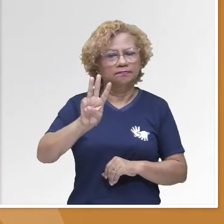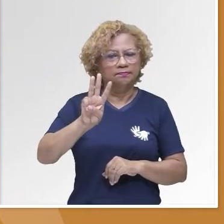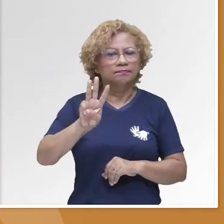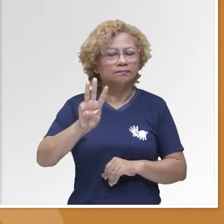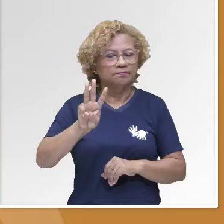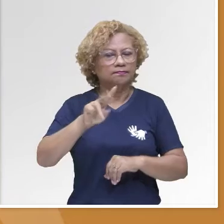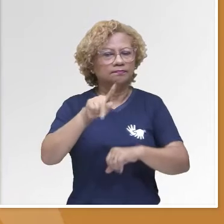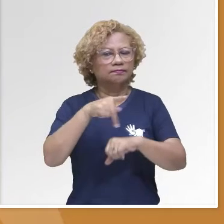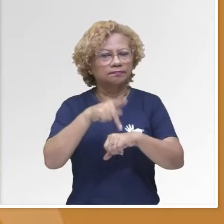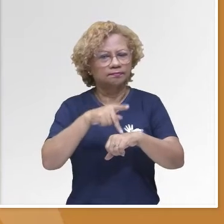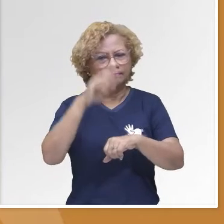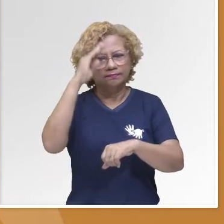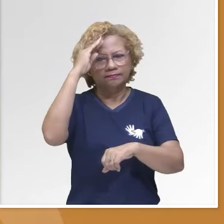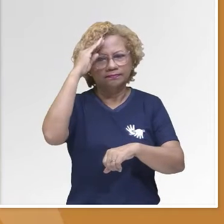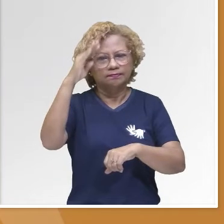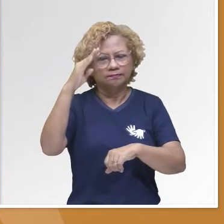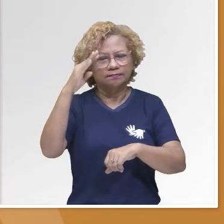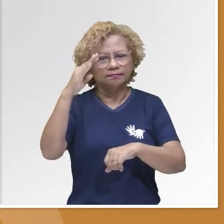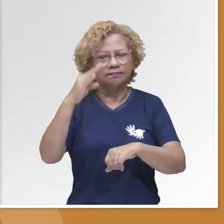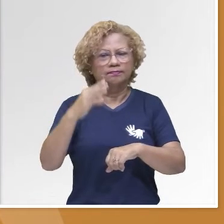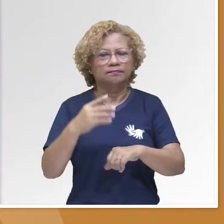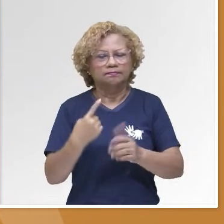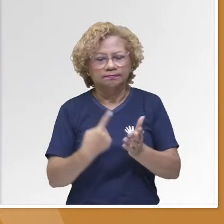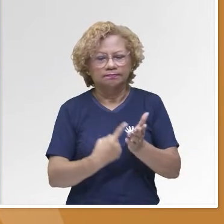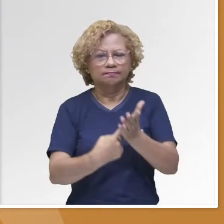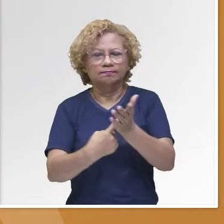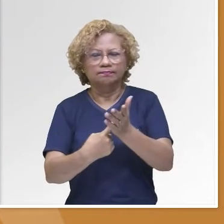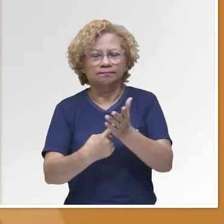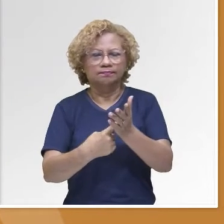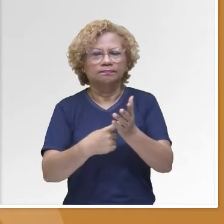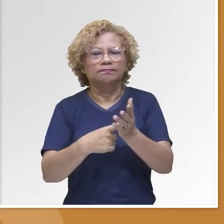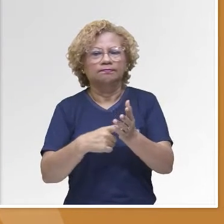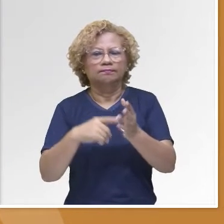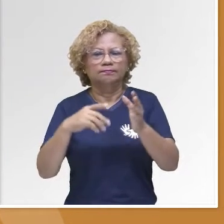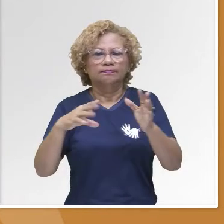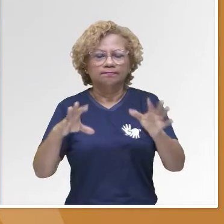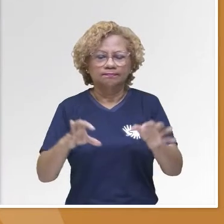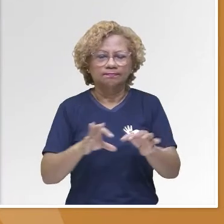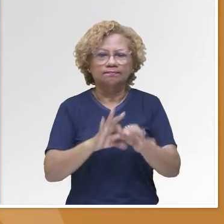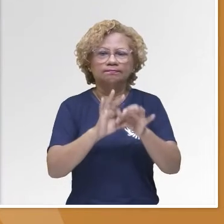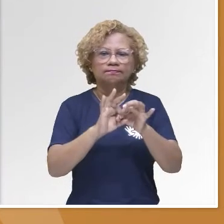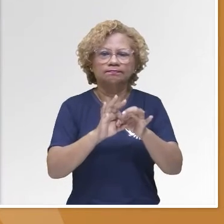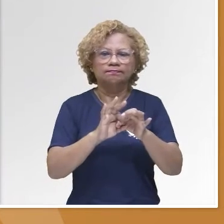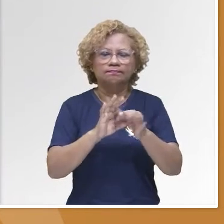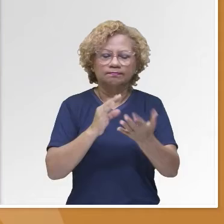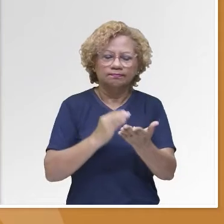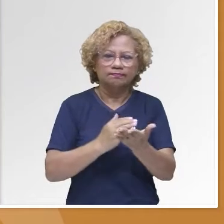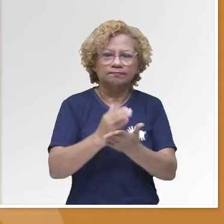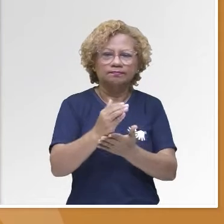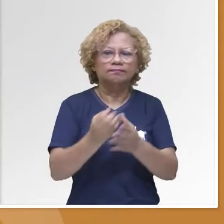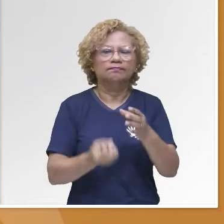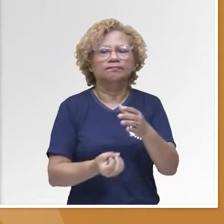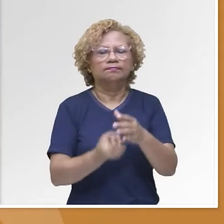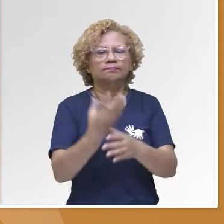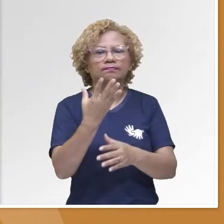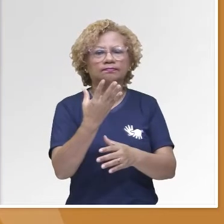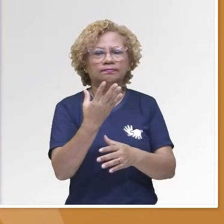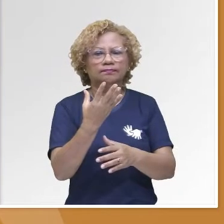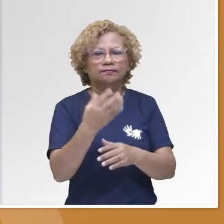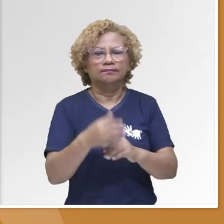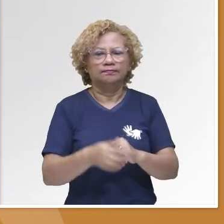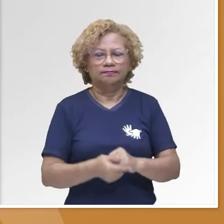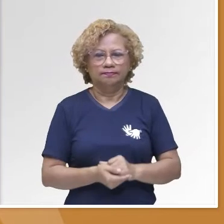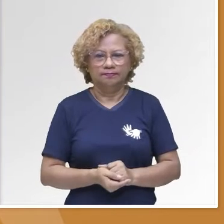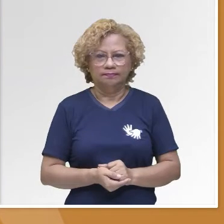juntar, principalmente com esses acordos comerciais, a gente observa que começa a surgir o quê? O